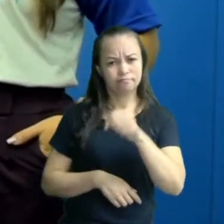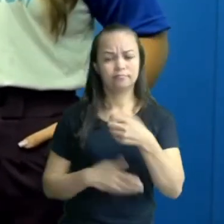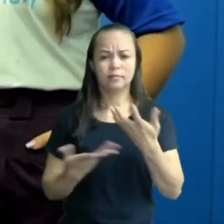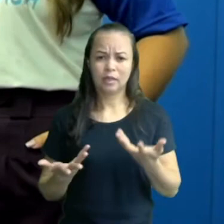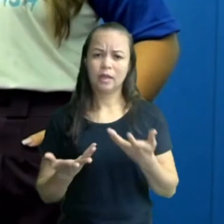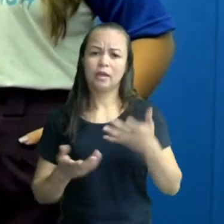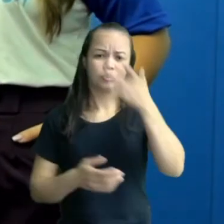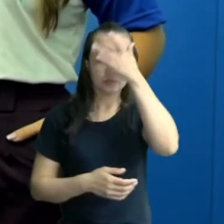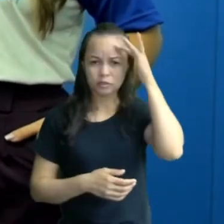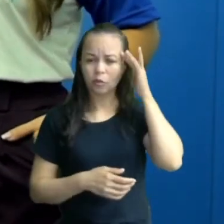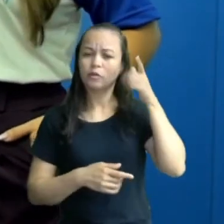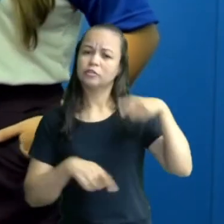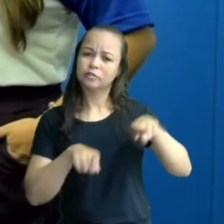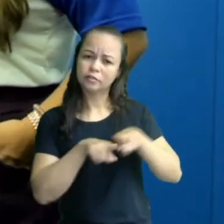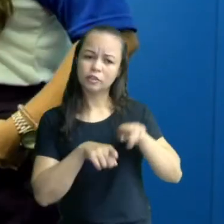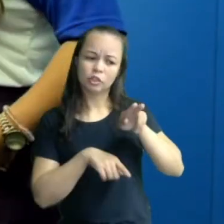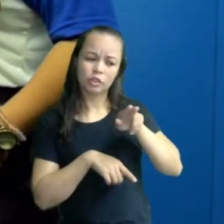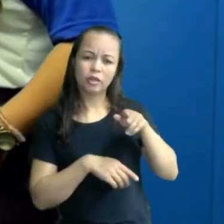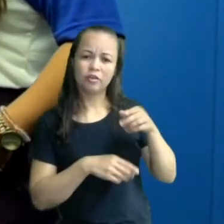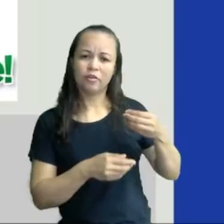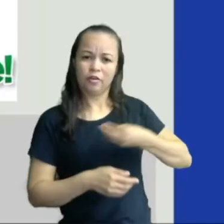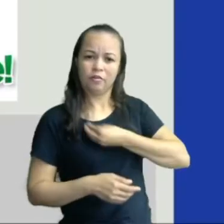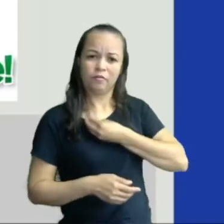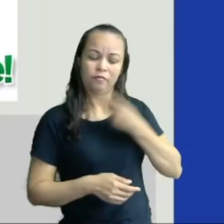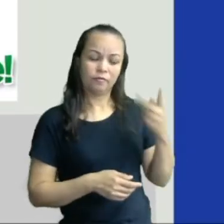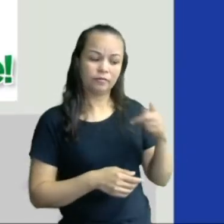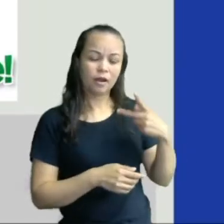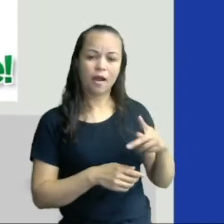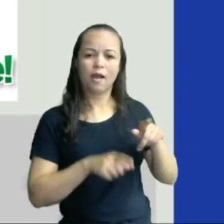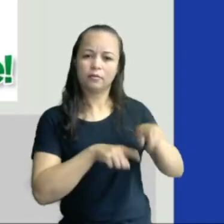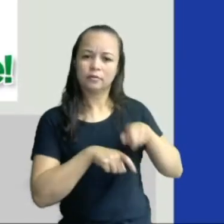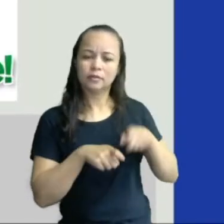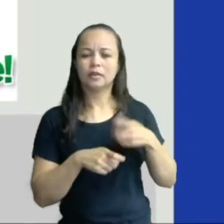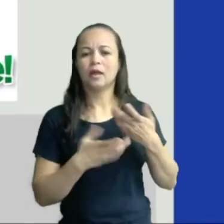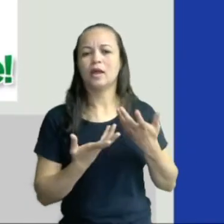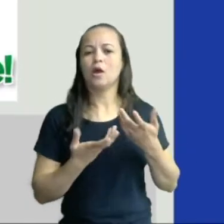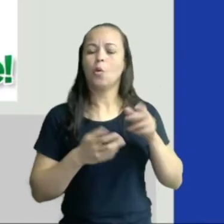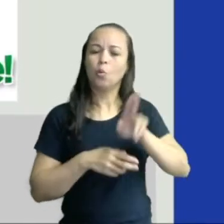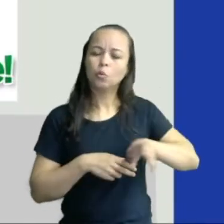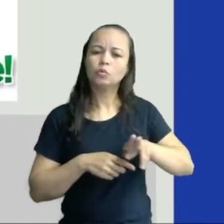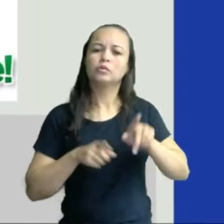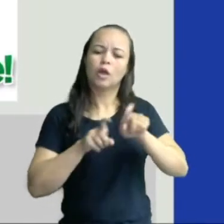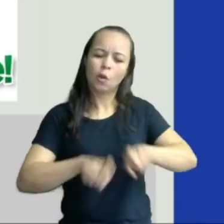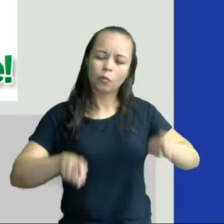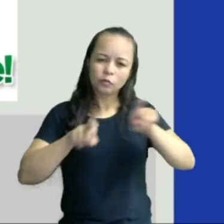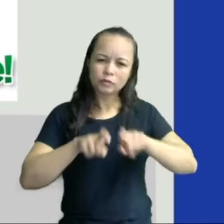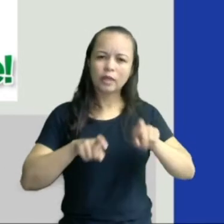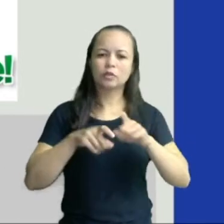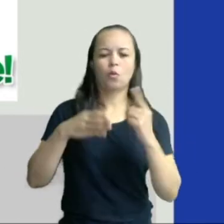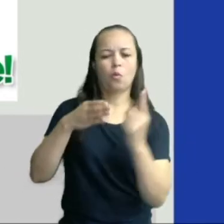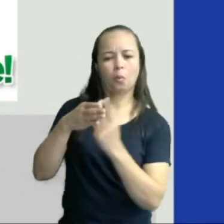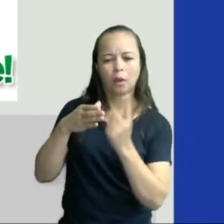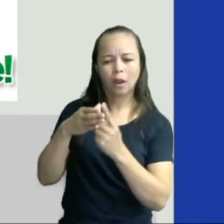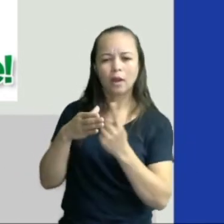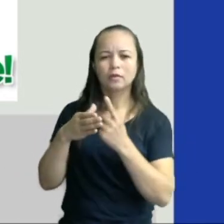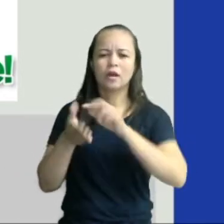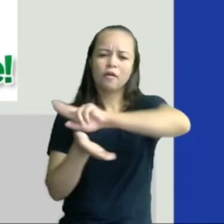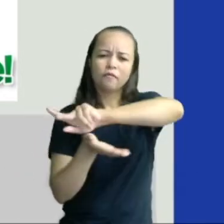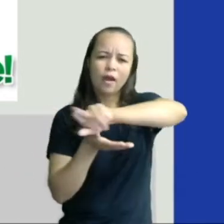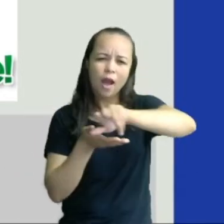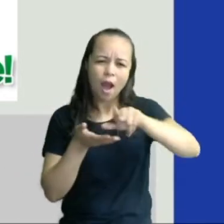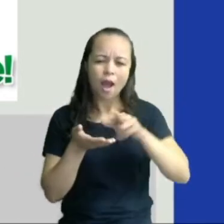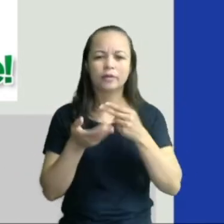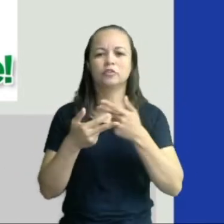campo também utilizam computador. Computador, eletrodoméstico, micro-ondas, liquidificador, batedeira, também